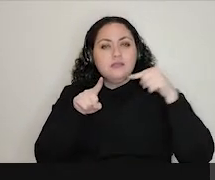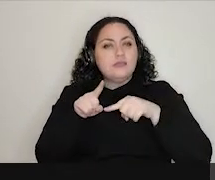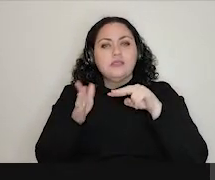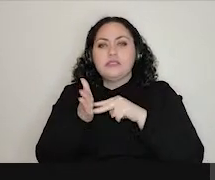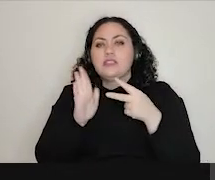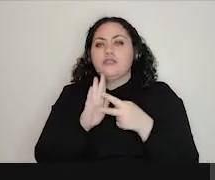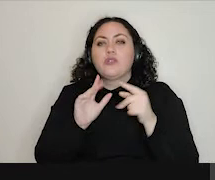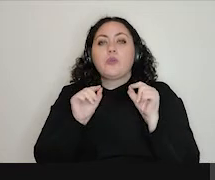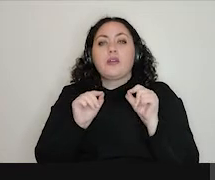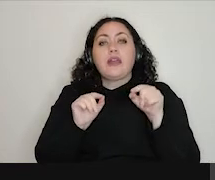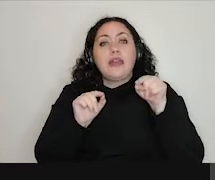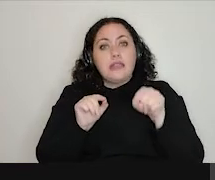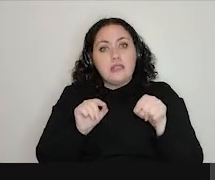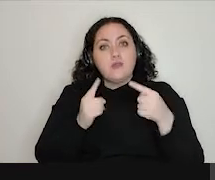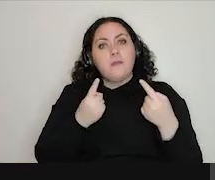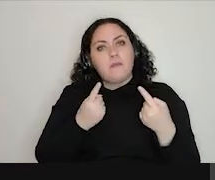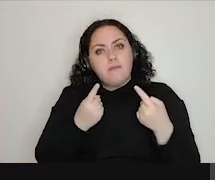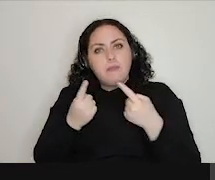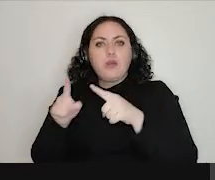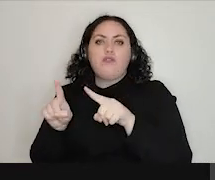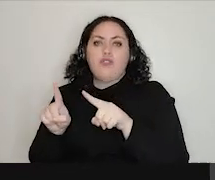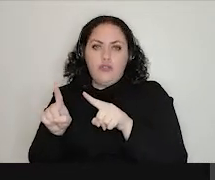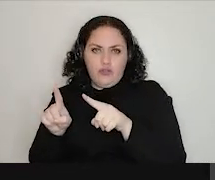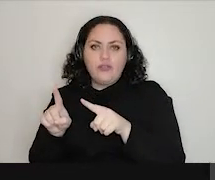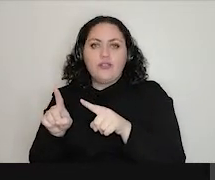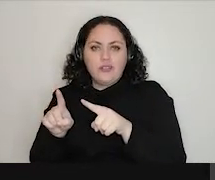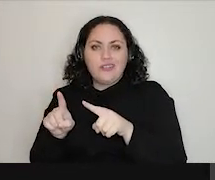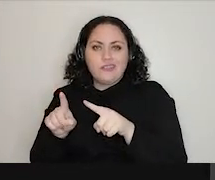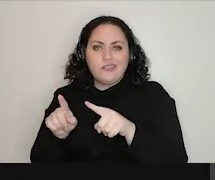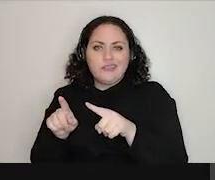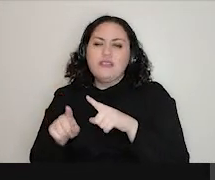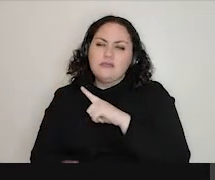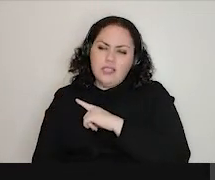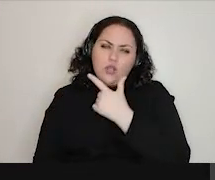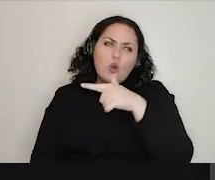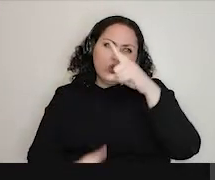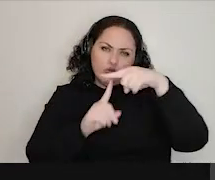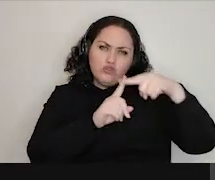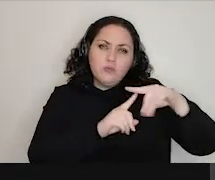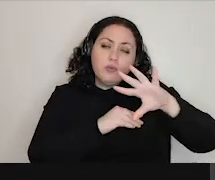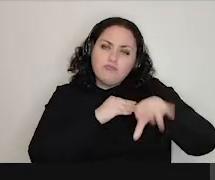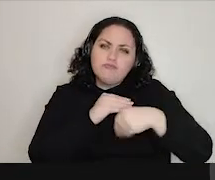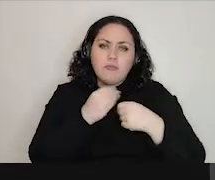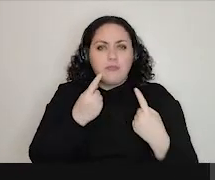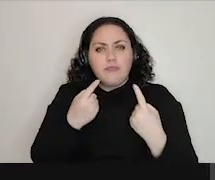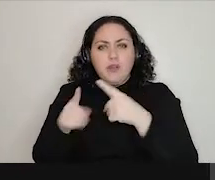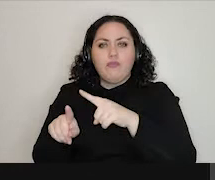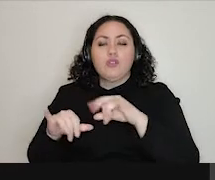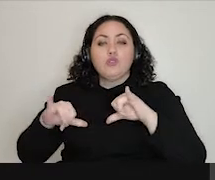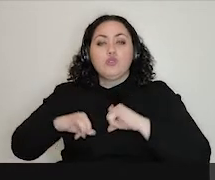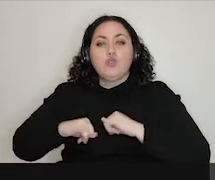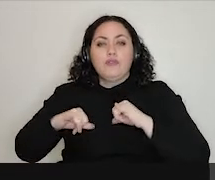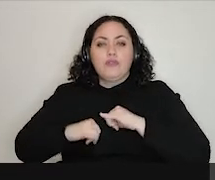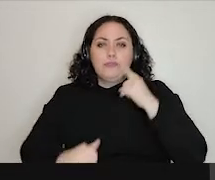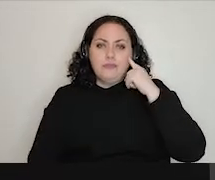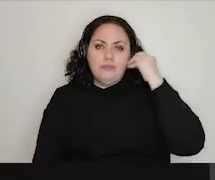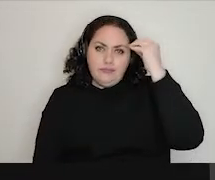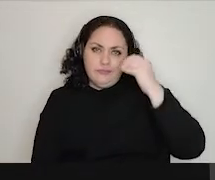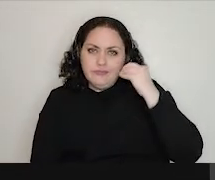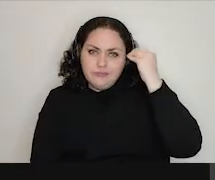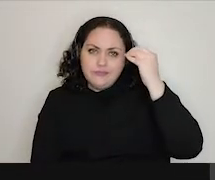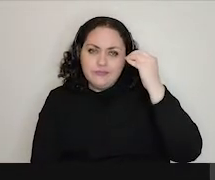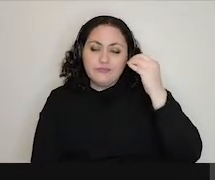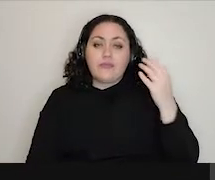direitos para dizer que ela vai ser o disparador também de sofrimento